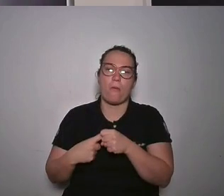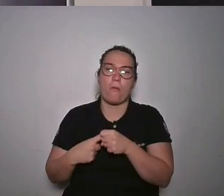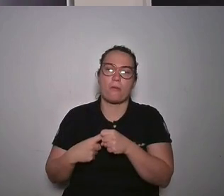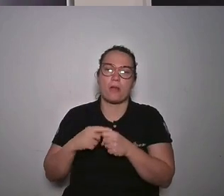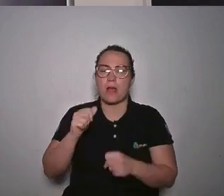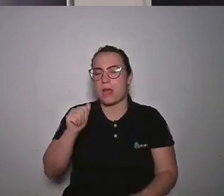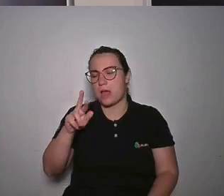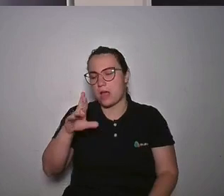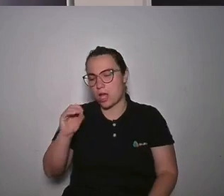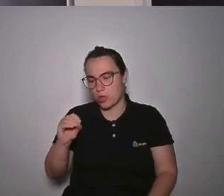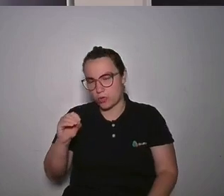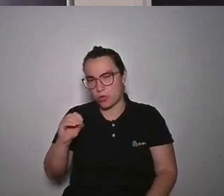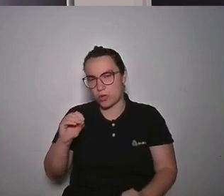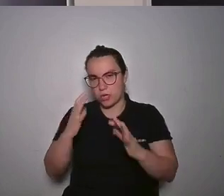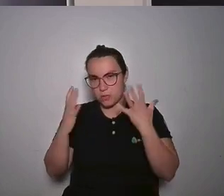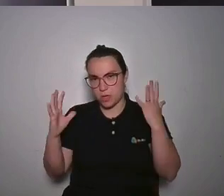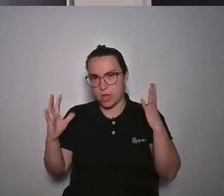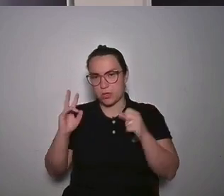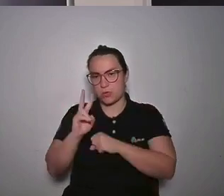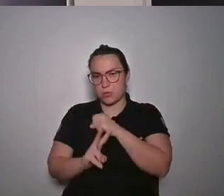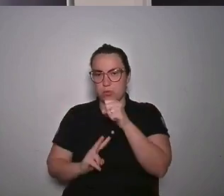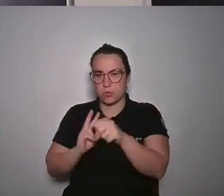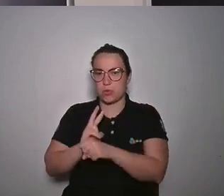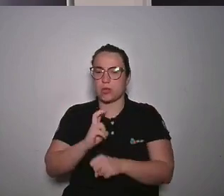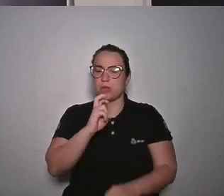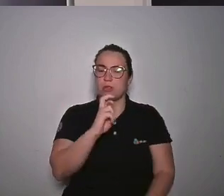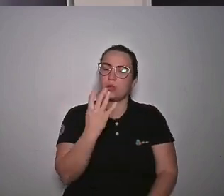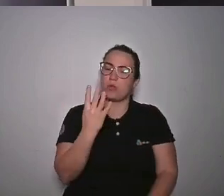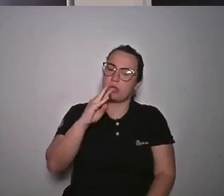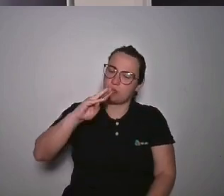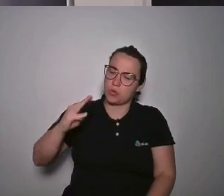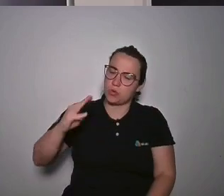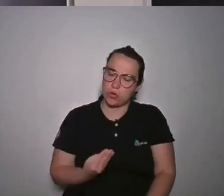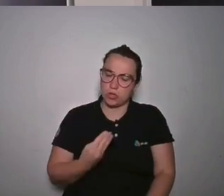Agropecuária, Meio Ambiente e Infraestrutura,